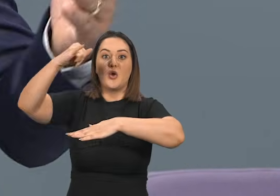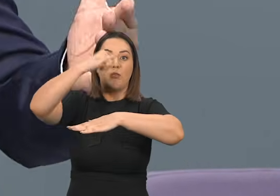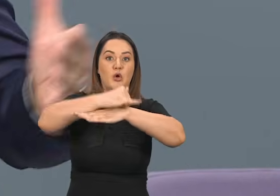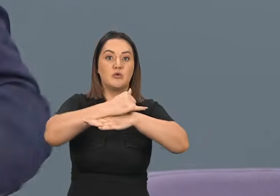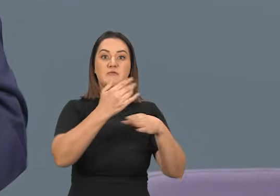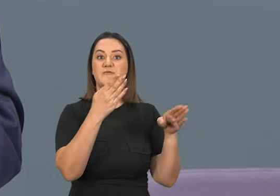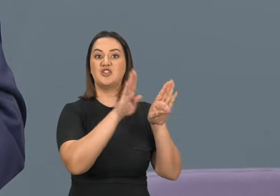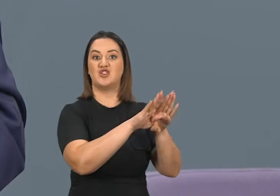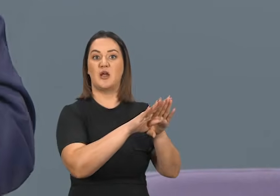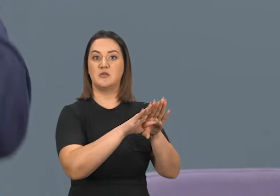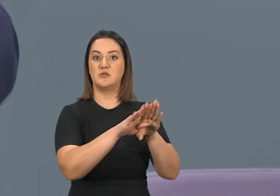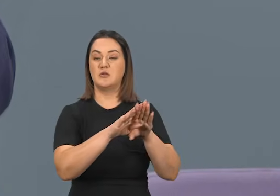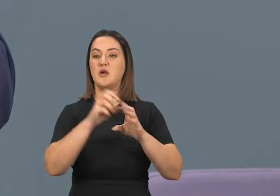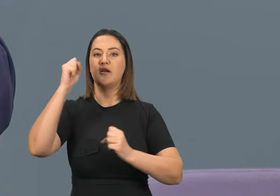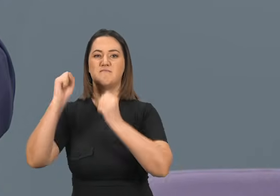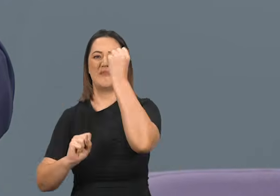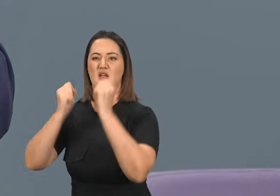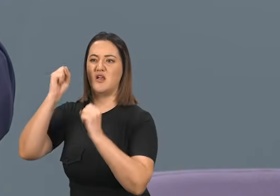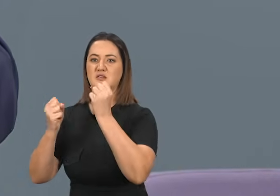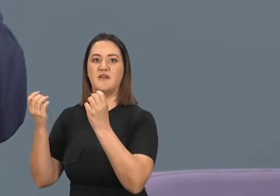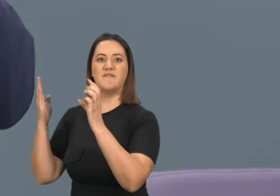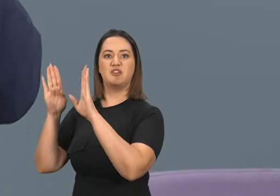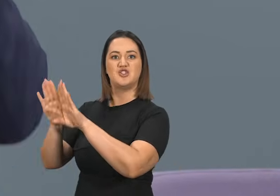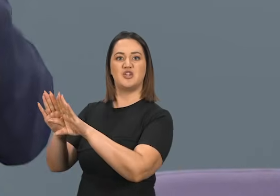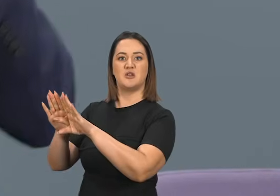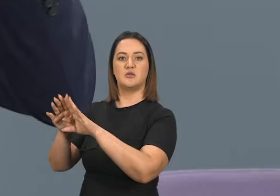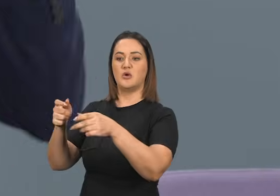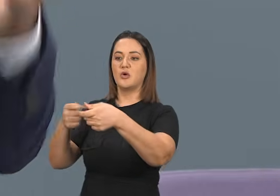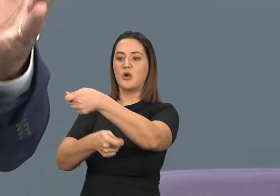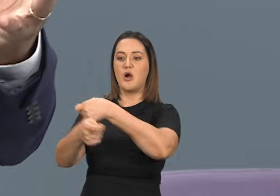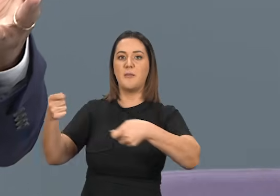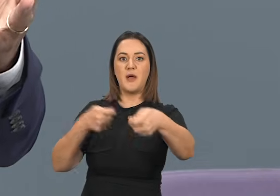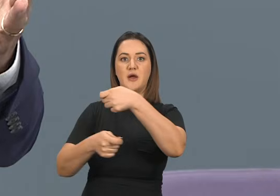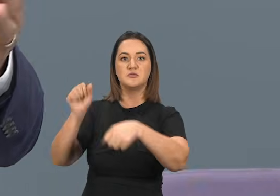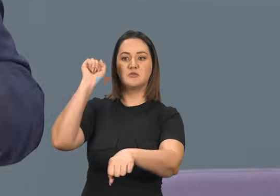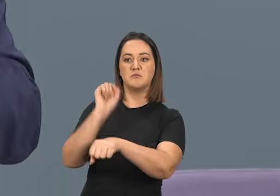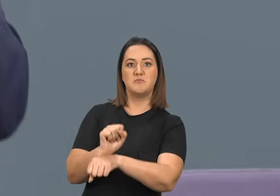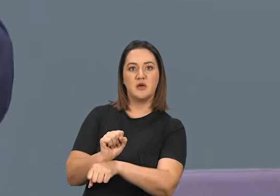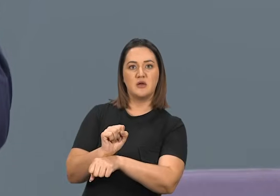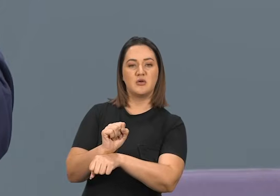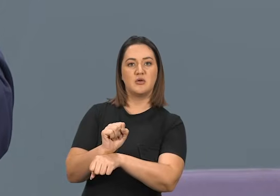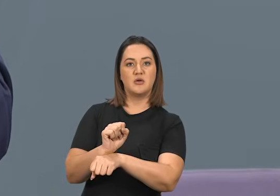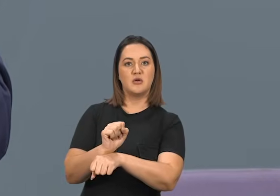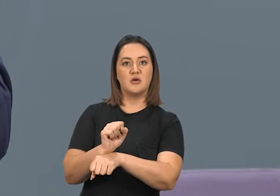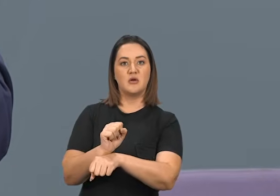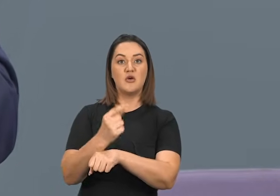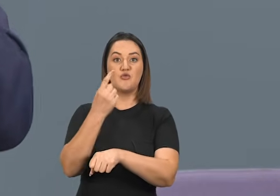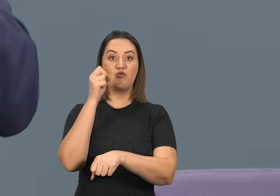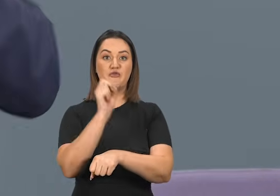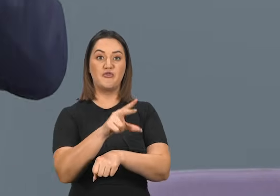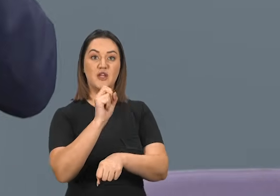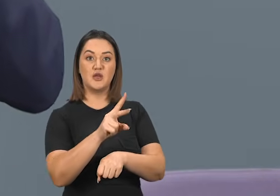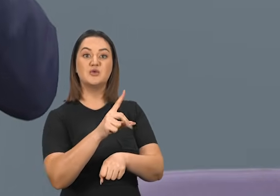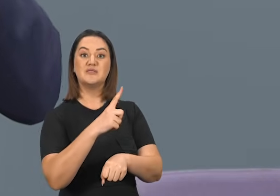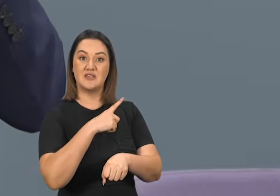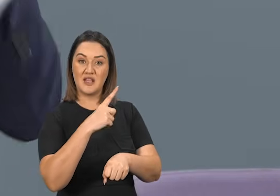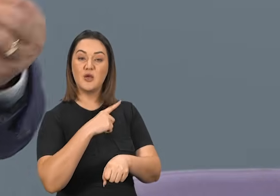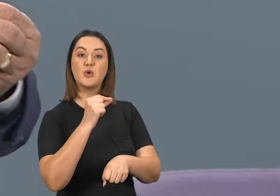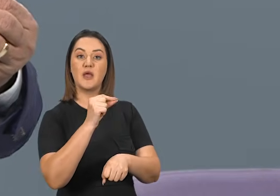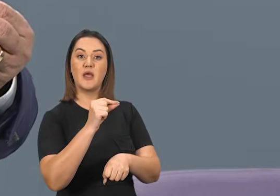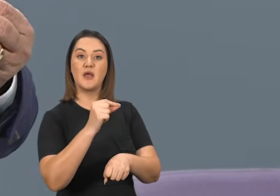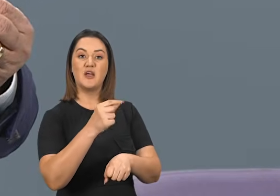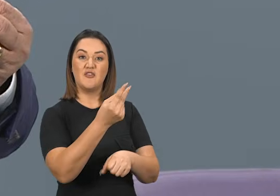as fábricas, um vírus fechou o comércio, um vírus fechou a bolsa